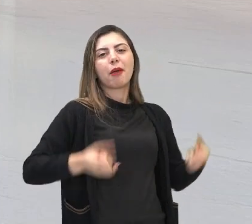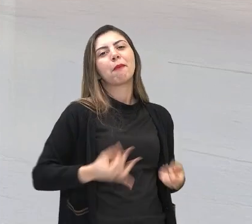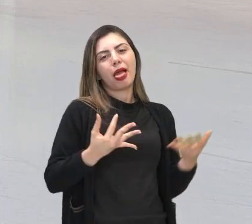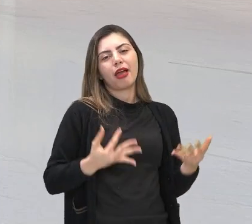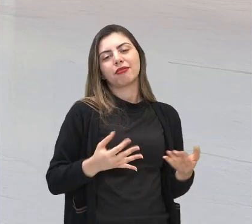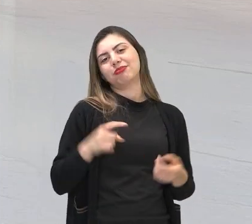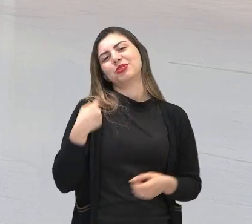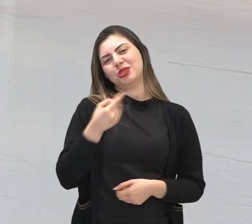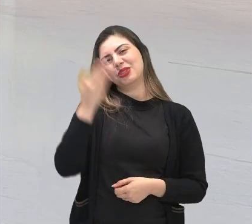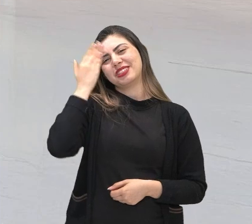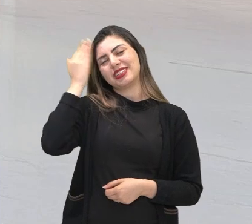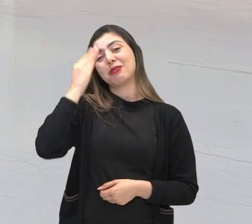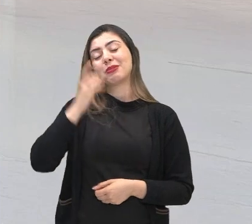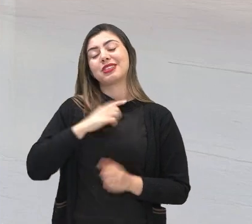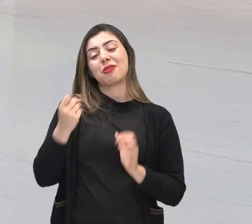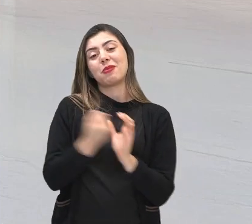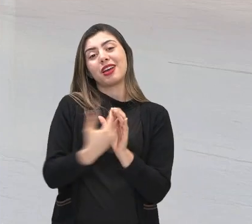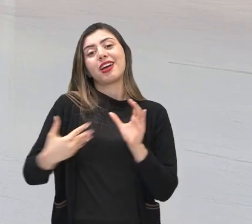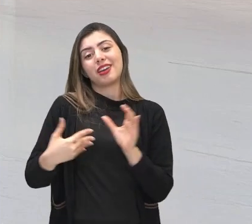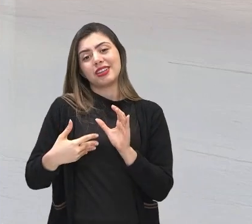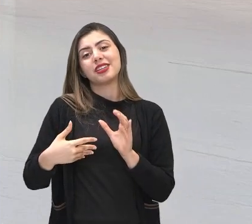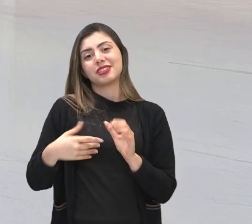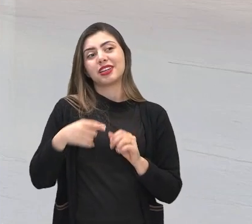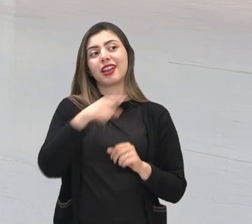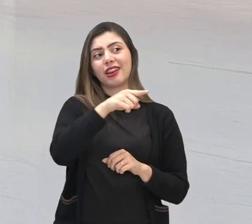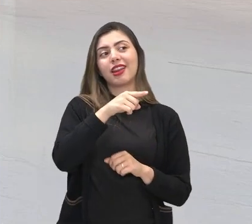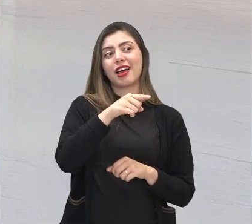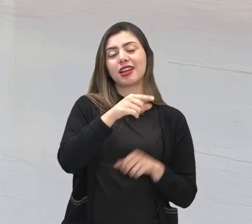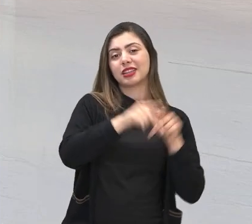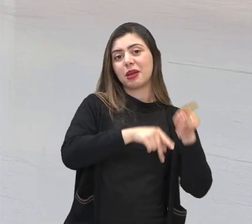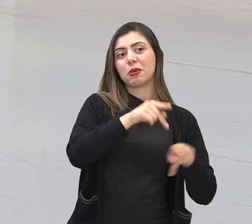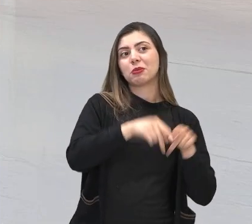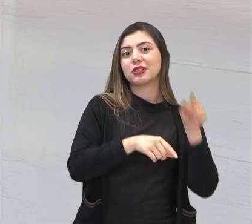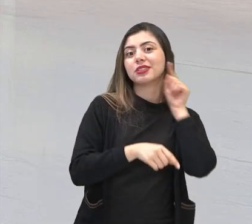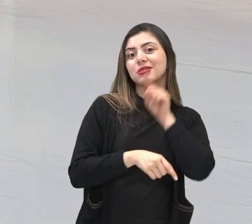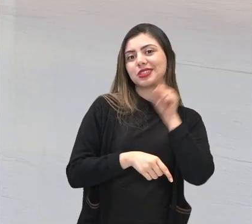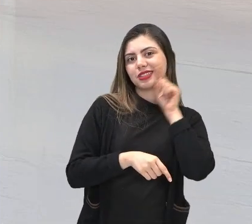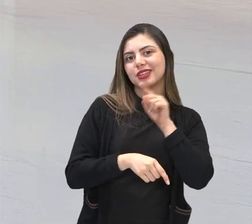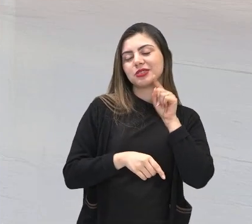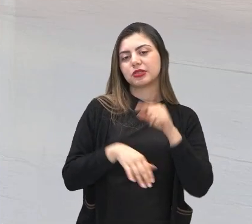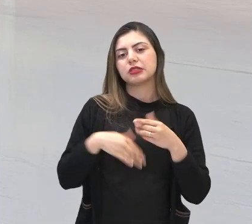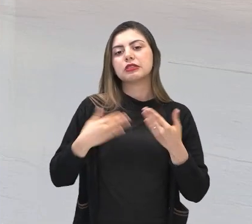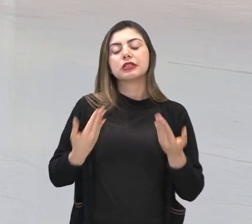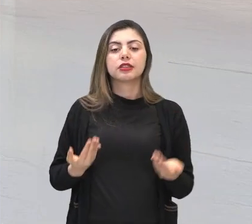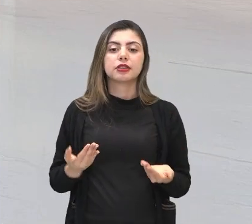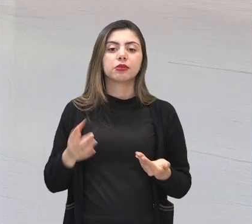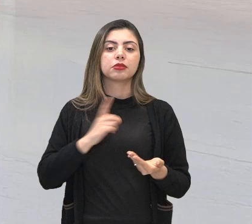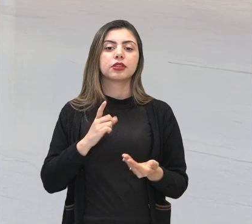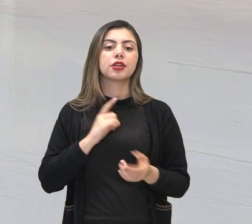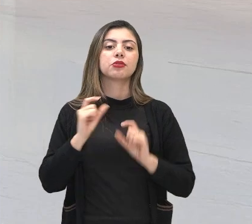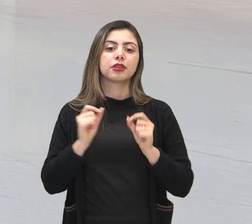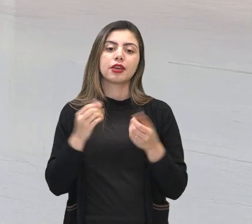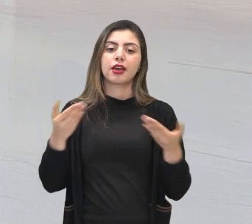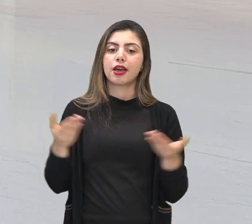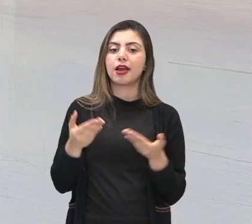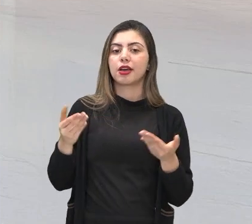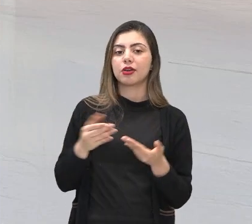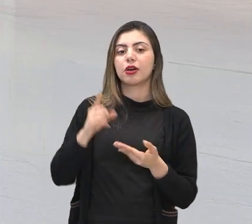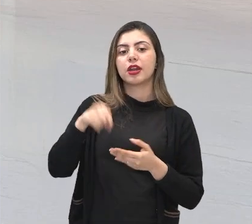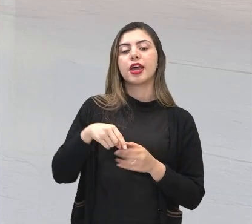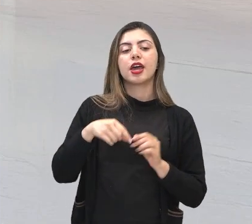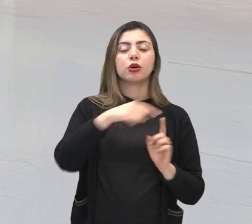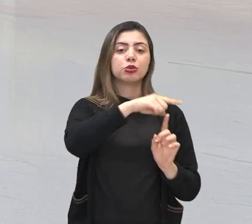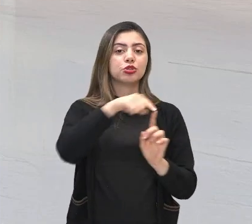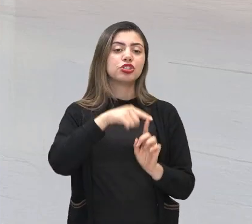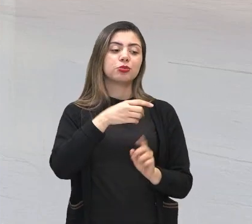que é uma das características do povo norte--americano né aí por isso que vem a questão do american way of life que é o estilo